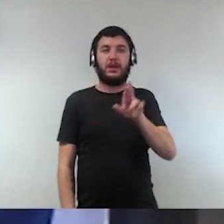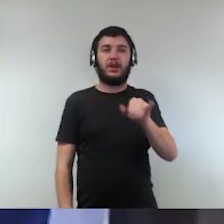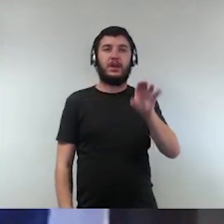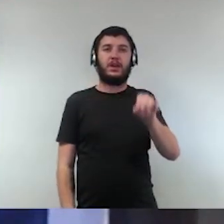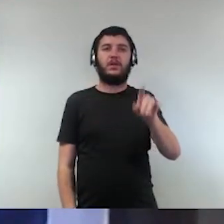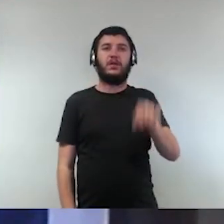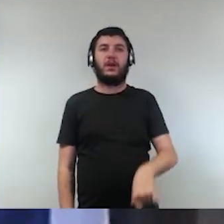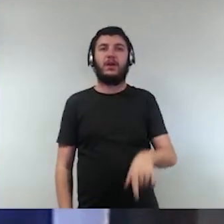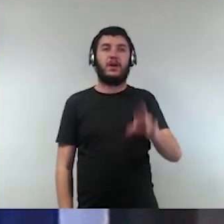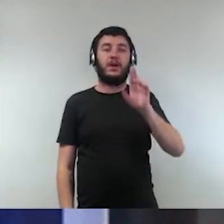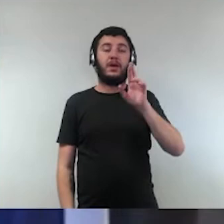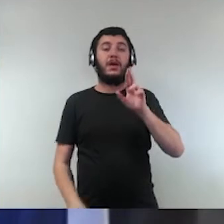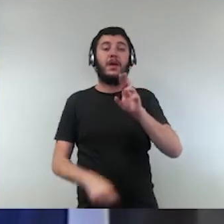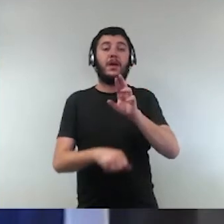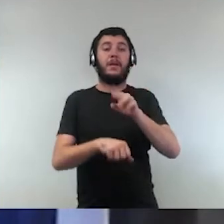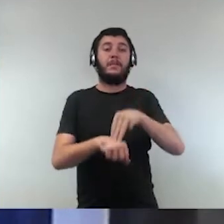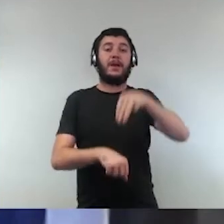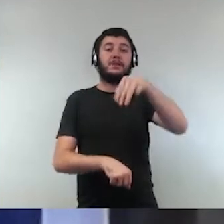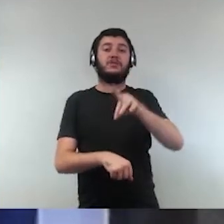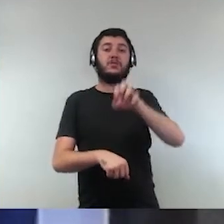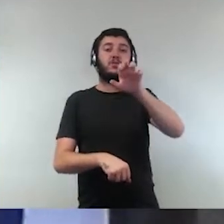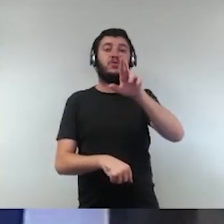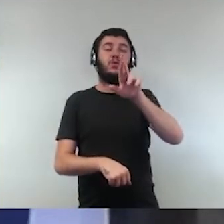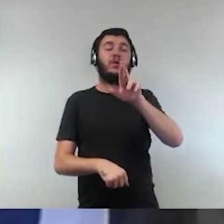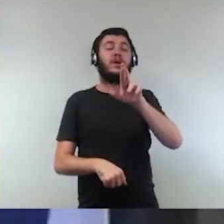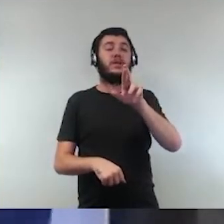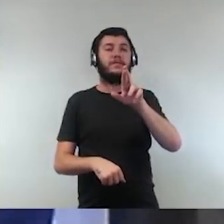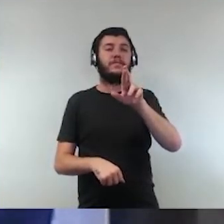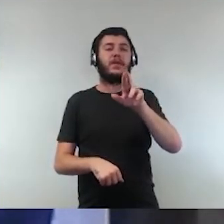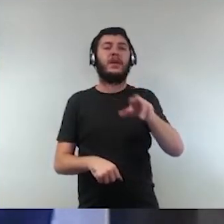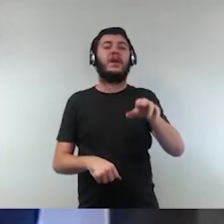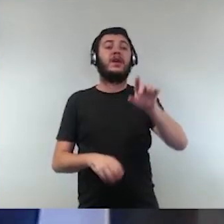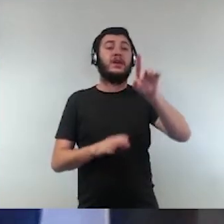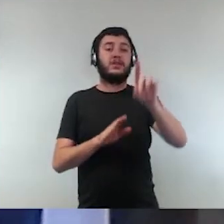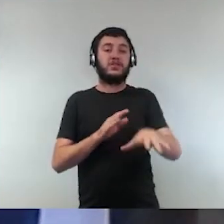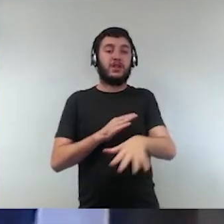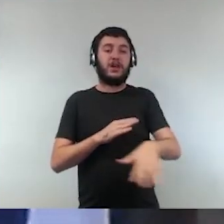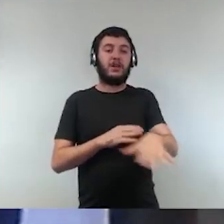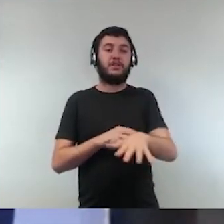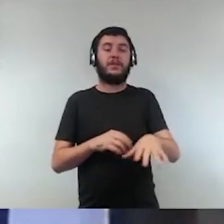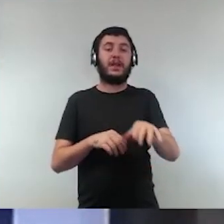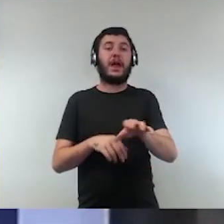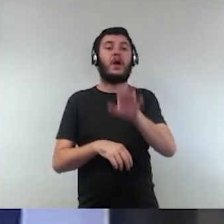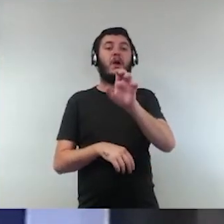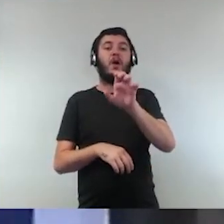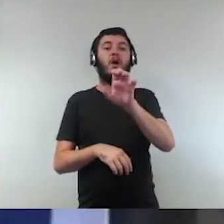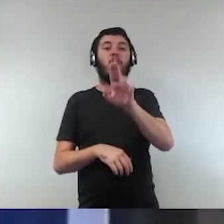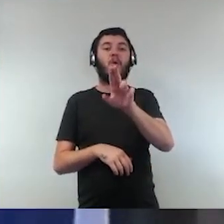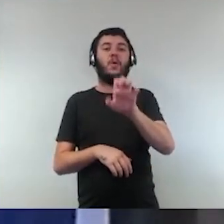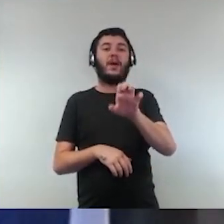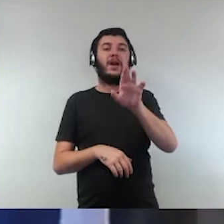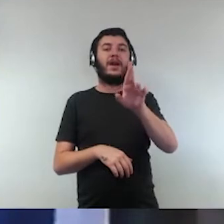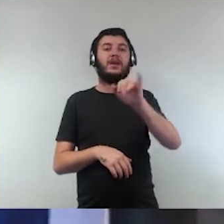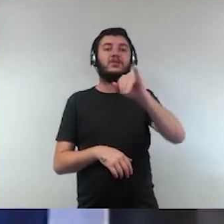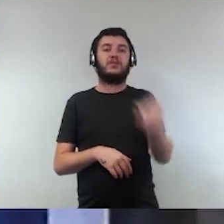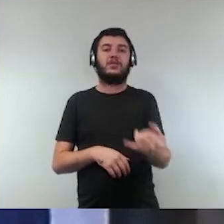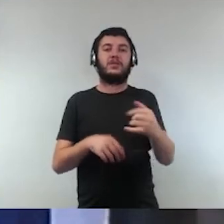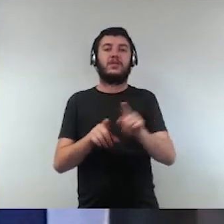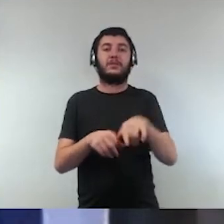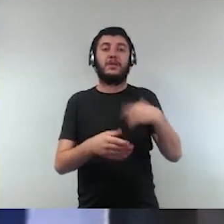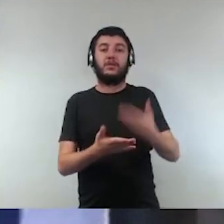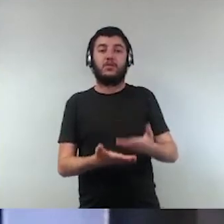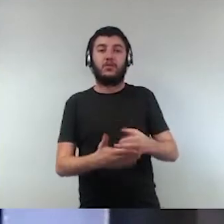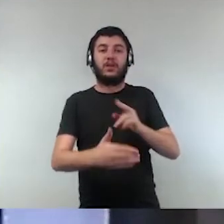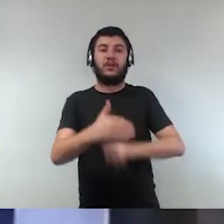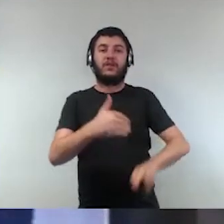em Direito Processual Civil pela UERJ, foi pesquisadora visitante na Universidade de Cambridge, também na